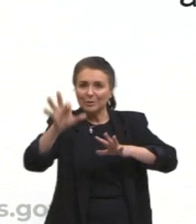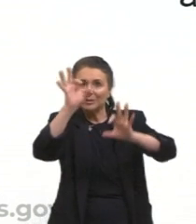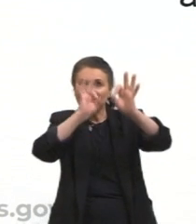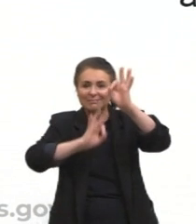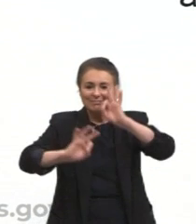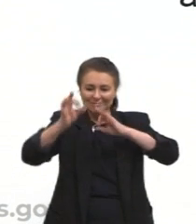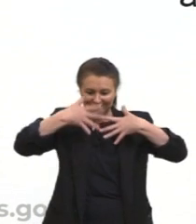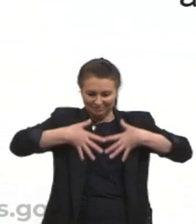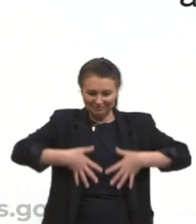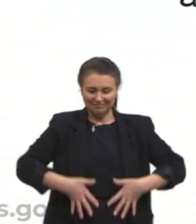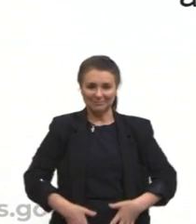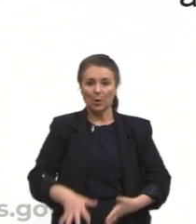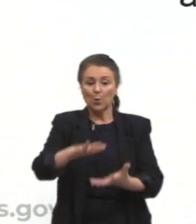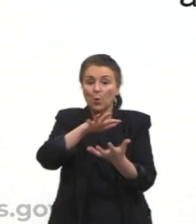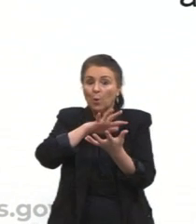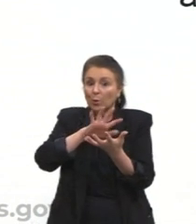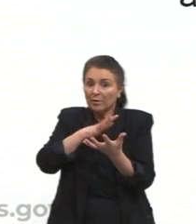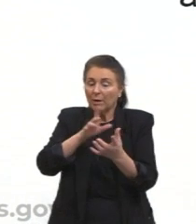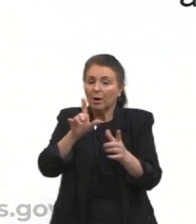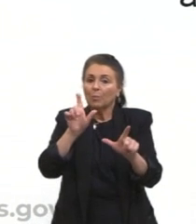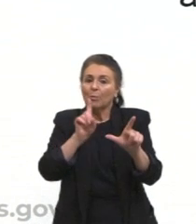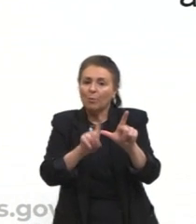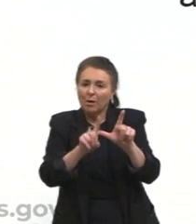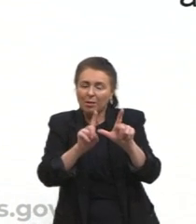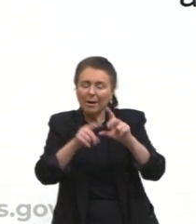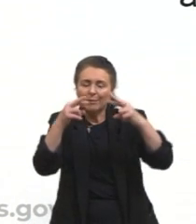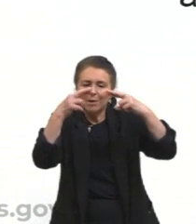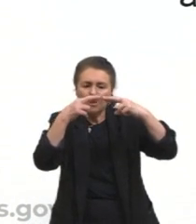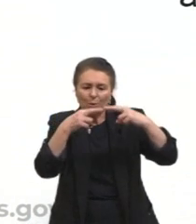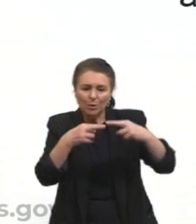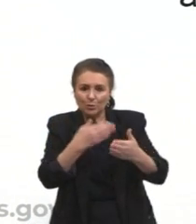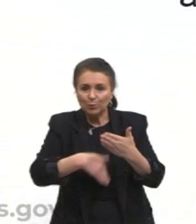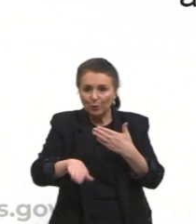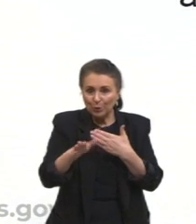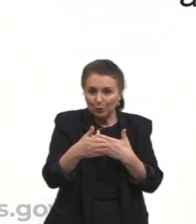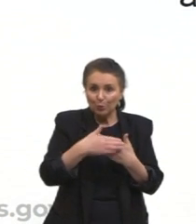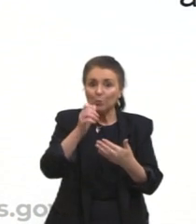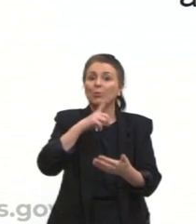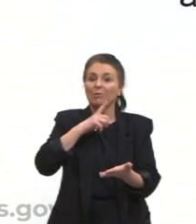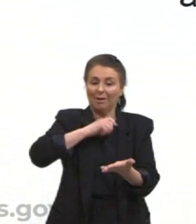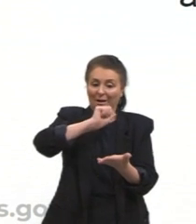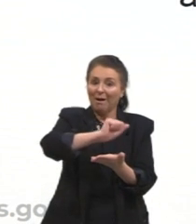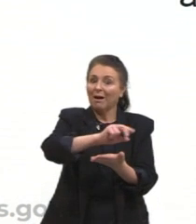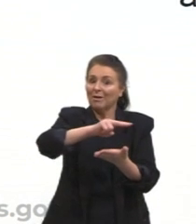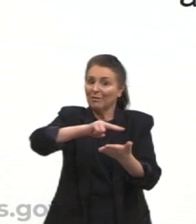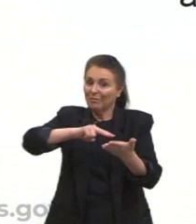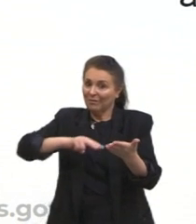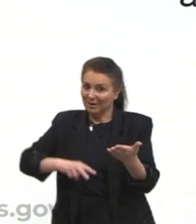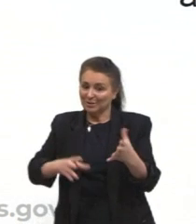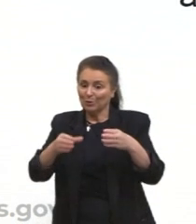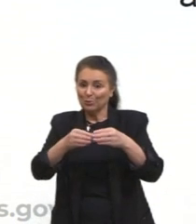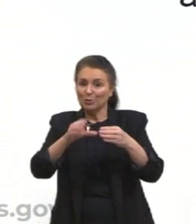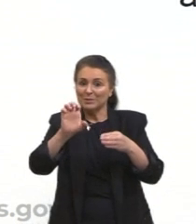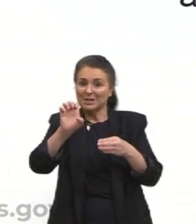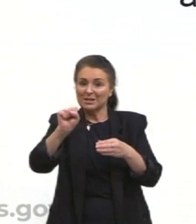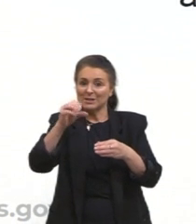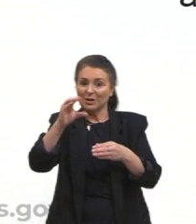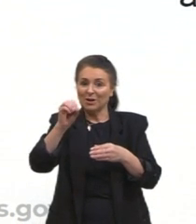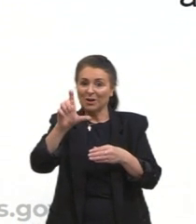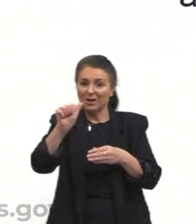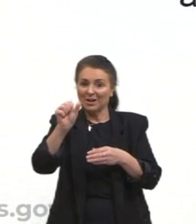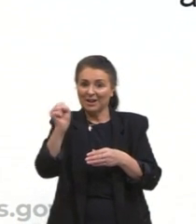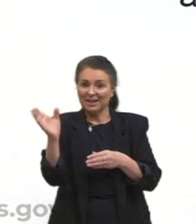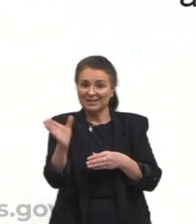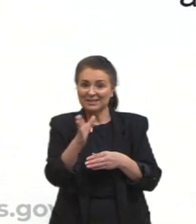vestimentas o samba a letra o ritmo tudo isso vai compor aí uma das avaliações e inclusive já foi né